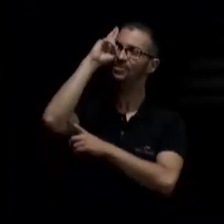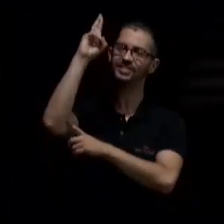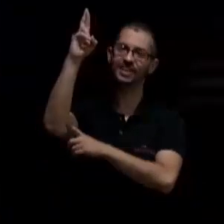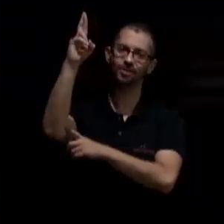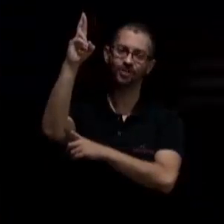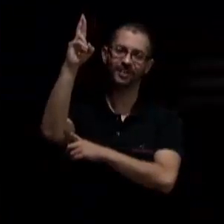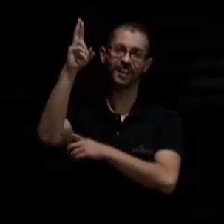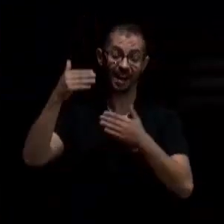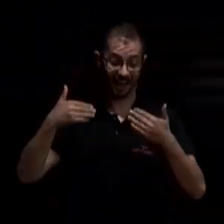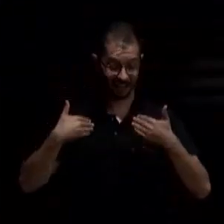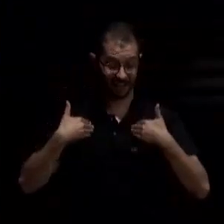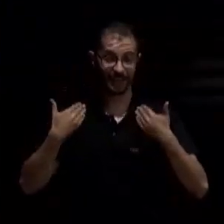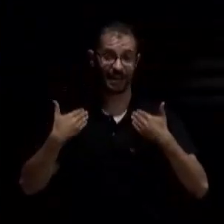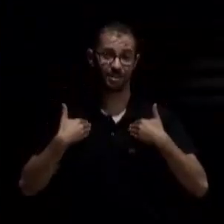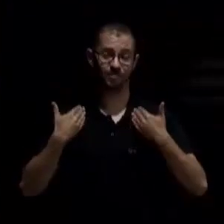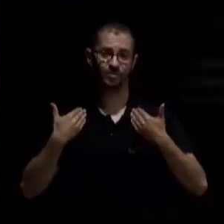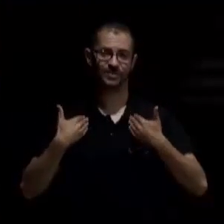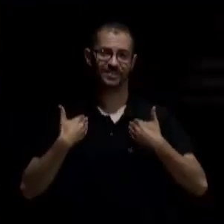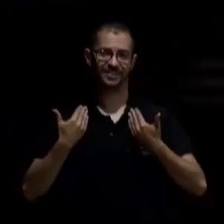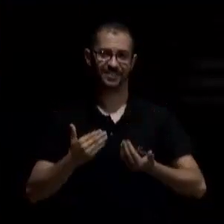digo, alegrai-vos.